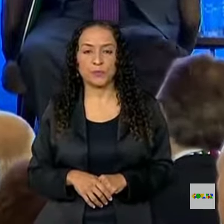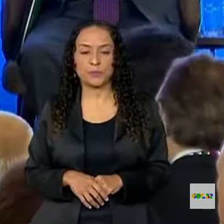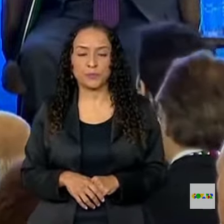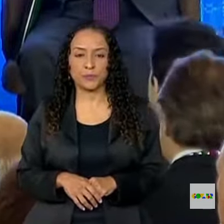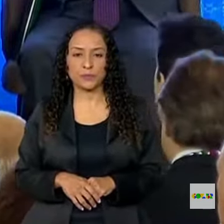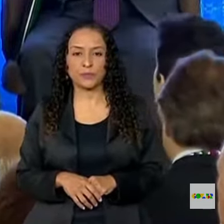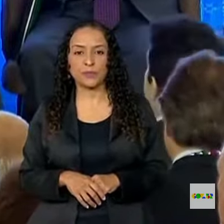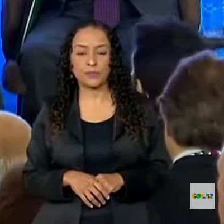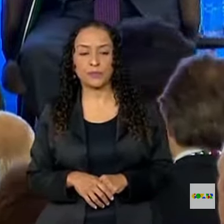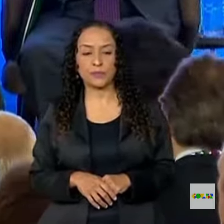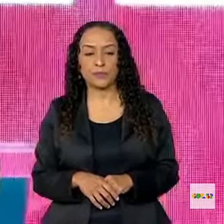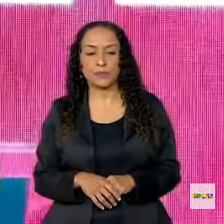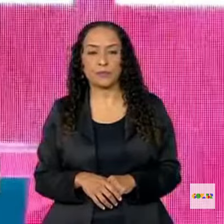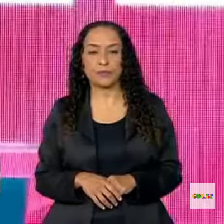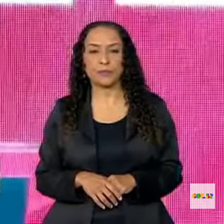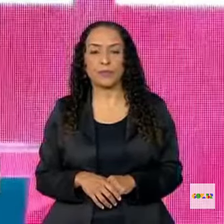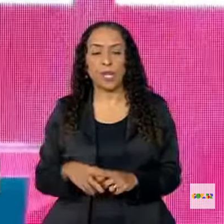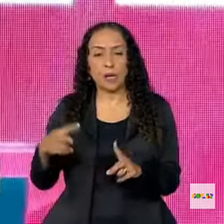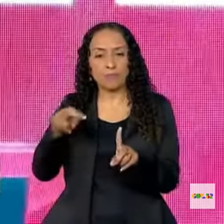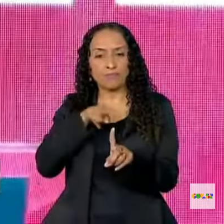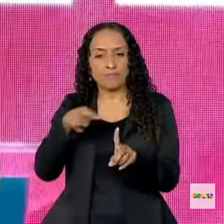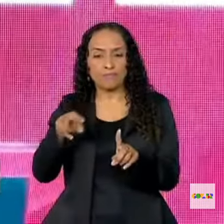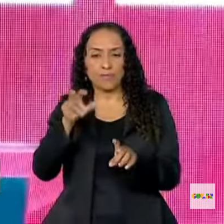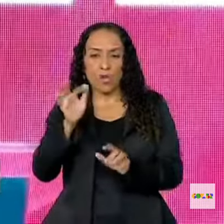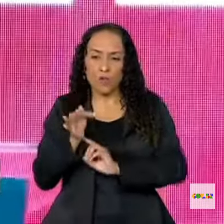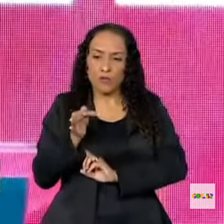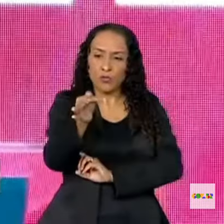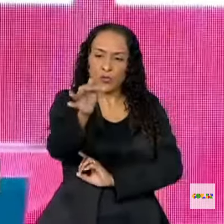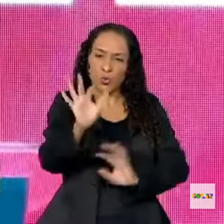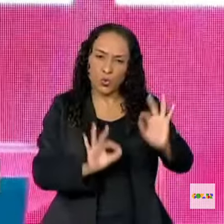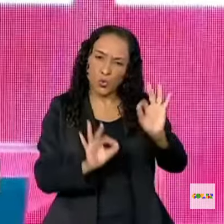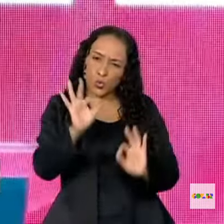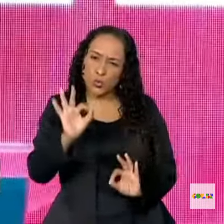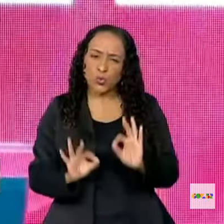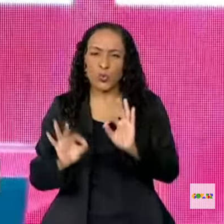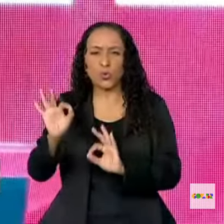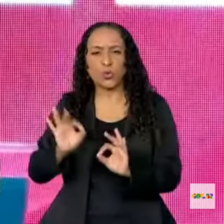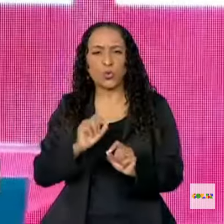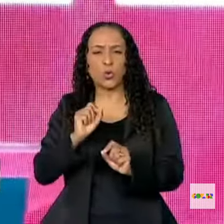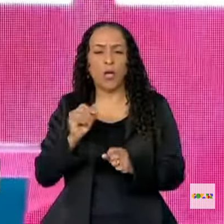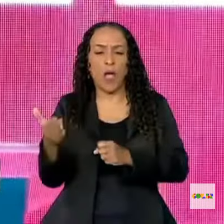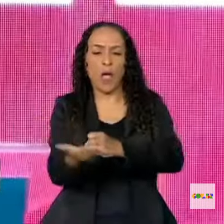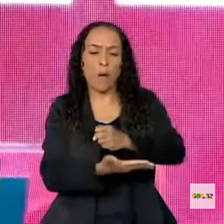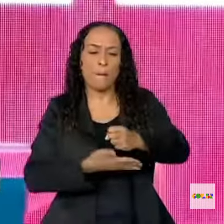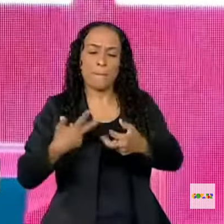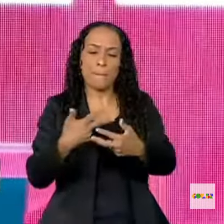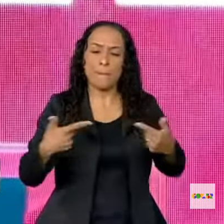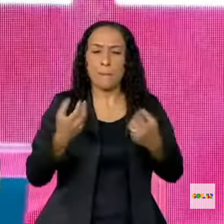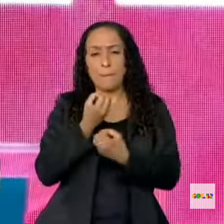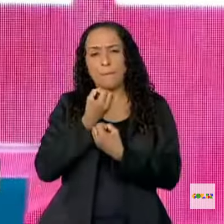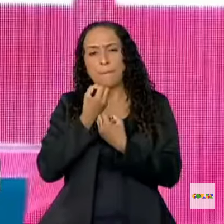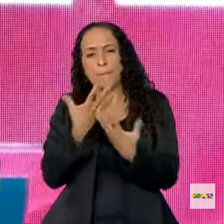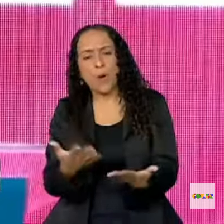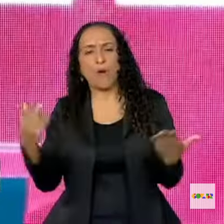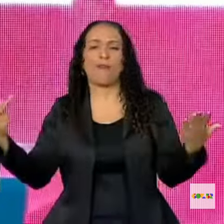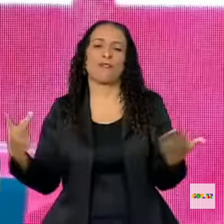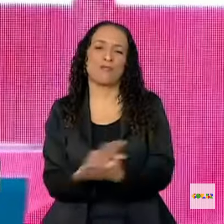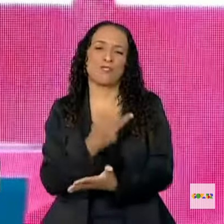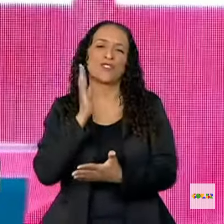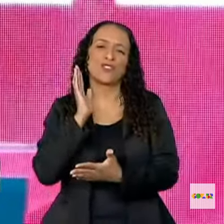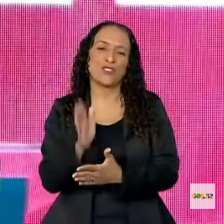futuro numa perspectiva de construir o futuro com base nas coisas boas que aconteceram no